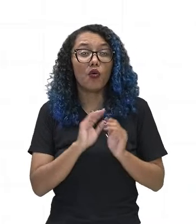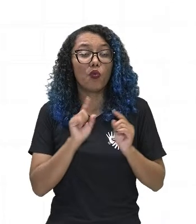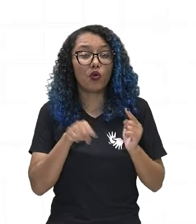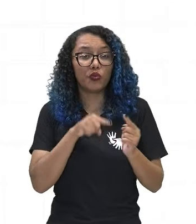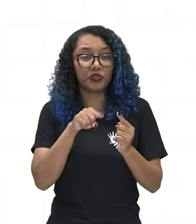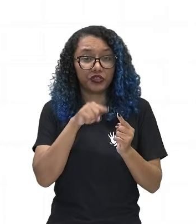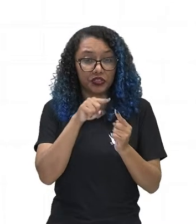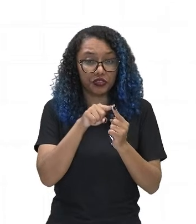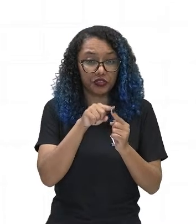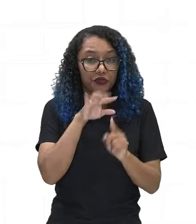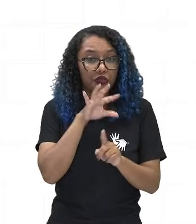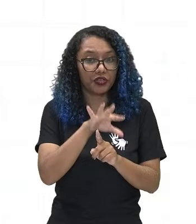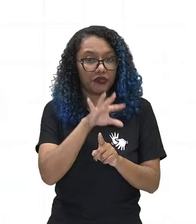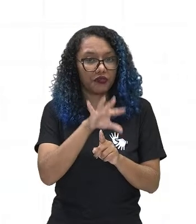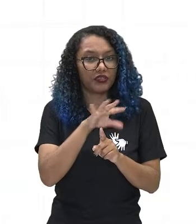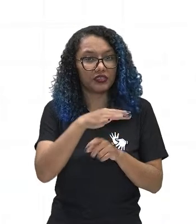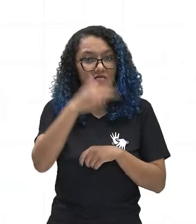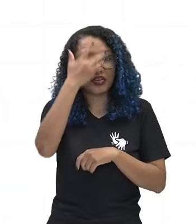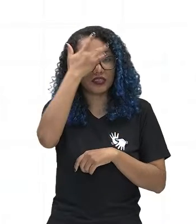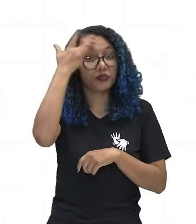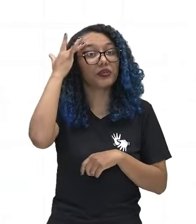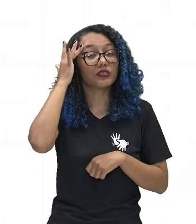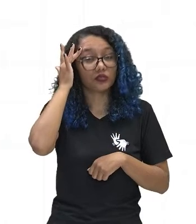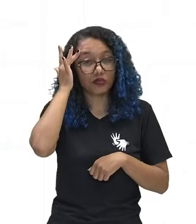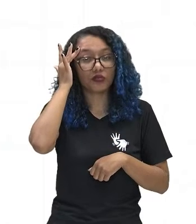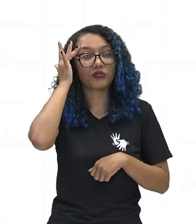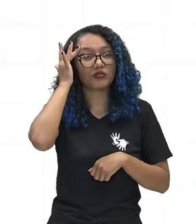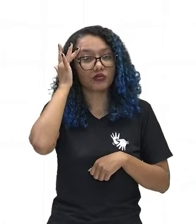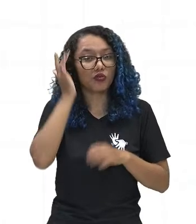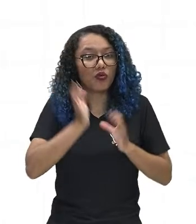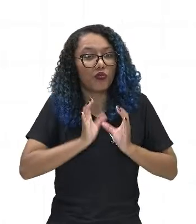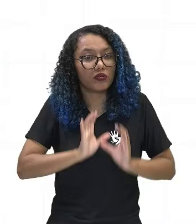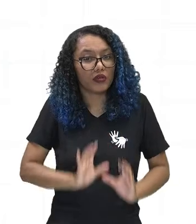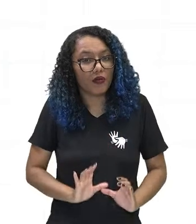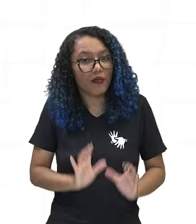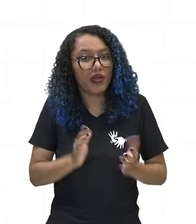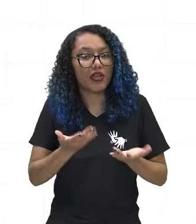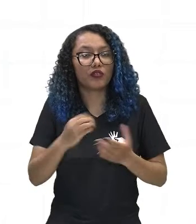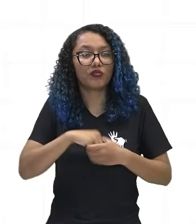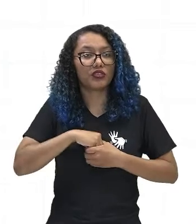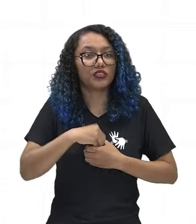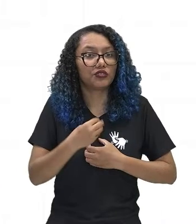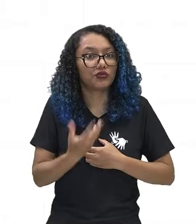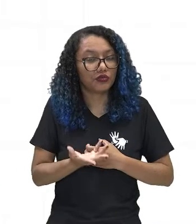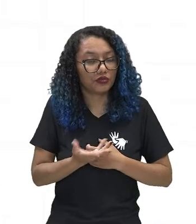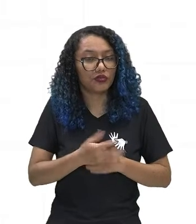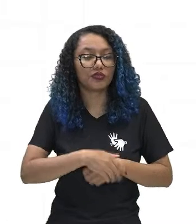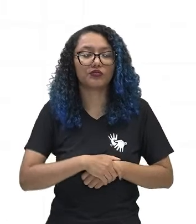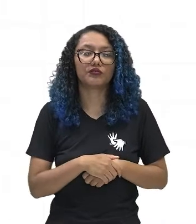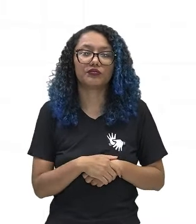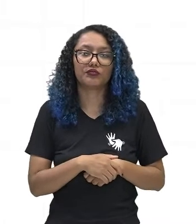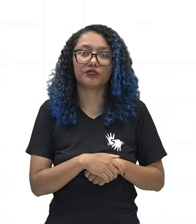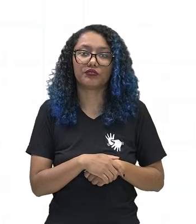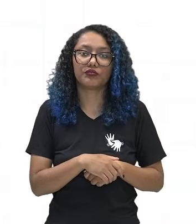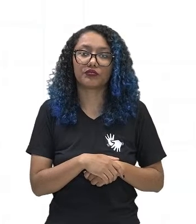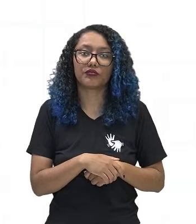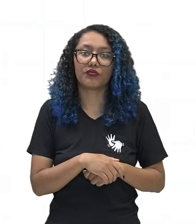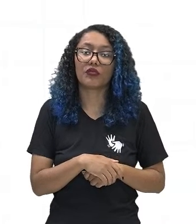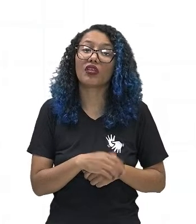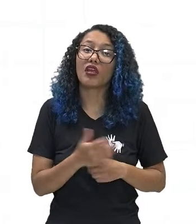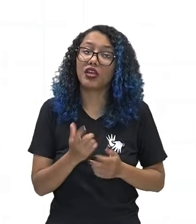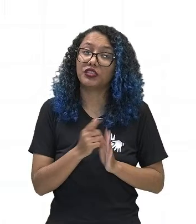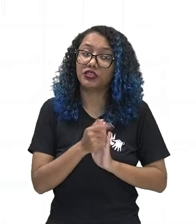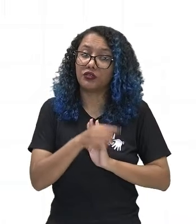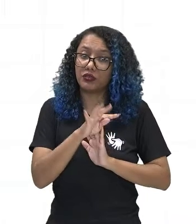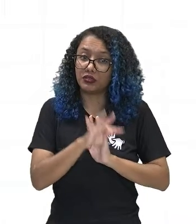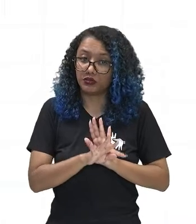ou influenciar a atitude das pessoas. Isso é muito importante, que é a propaganda. A propaganda é um gênero textual.